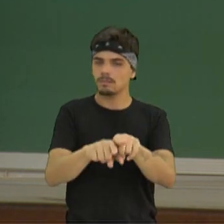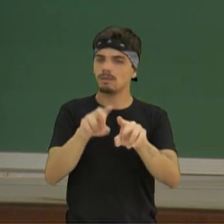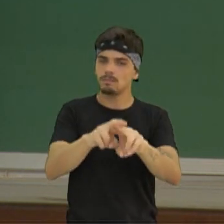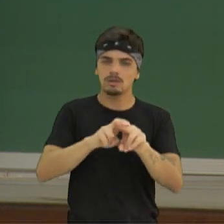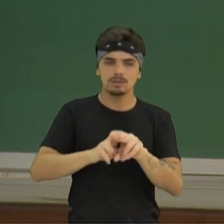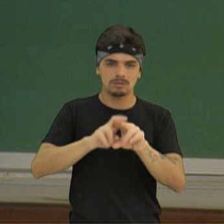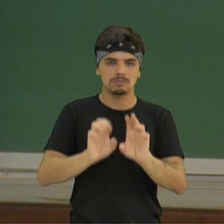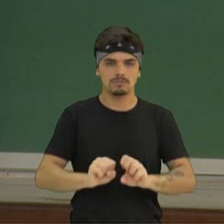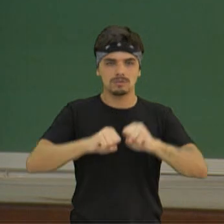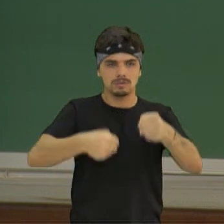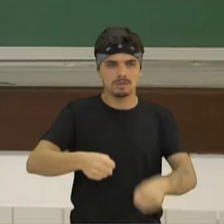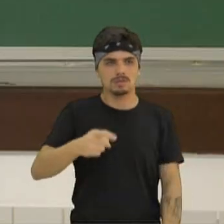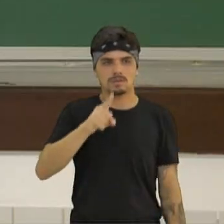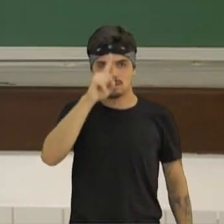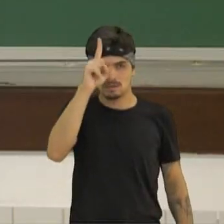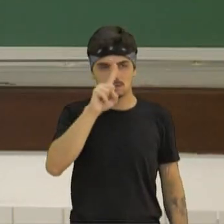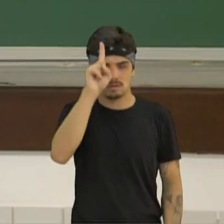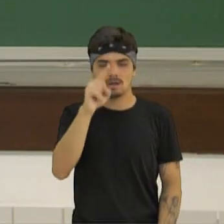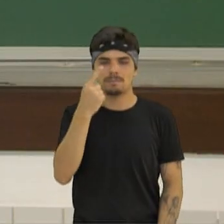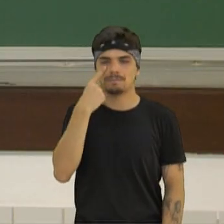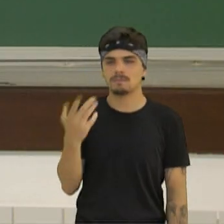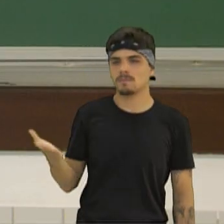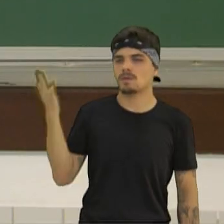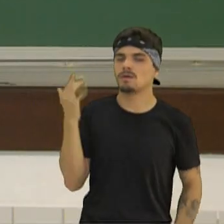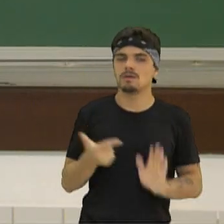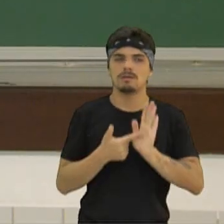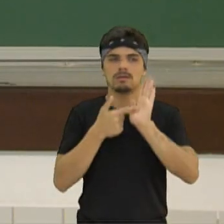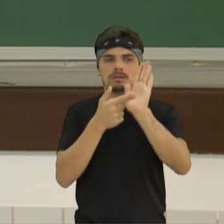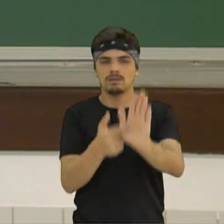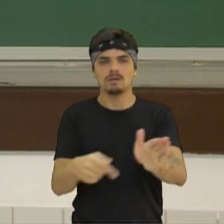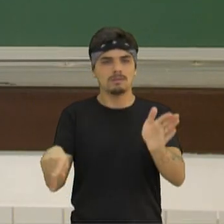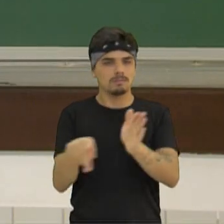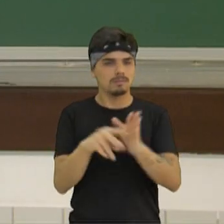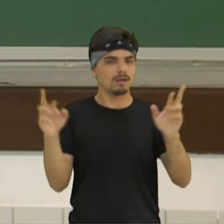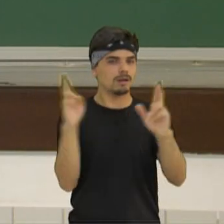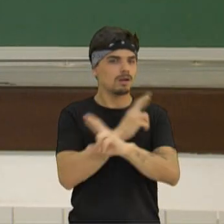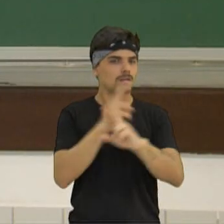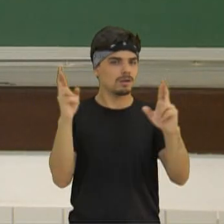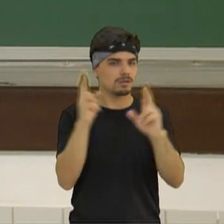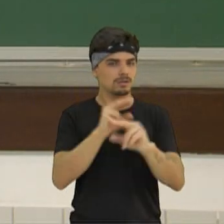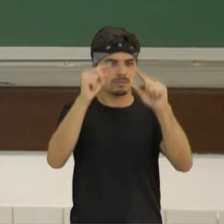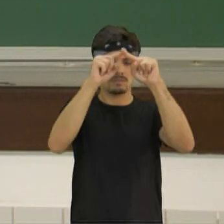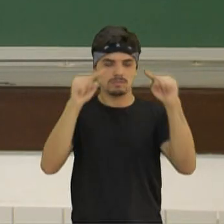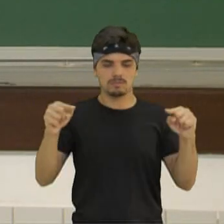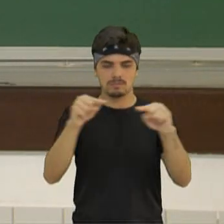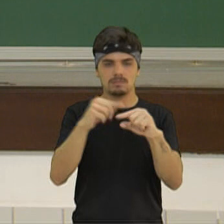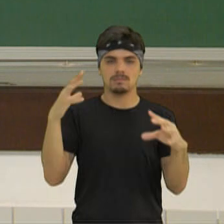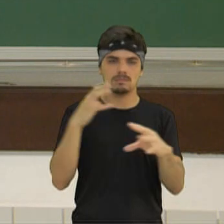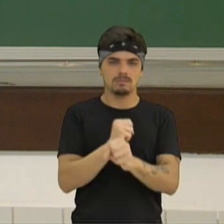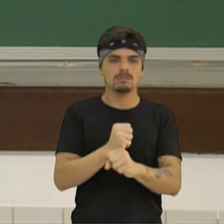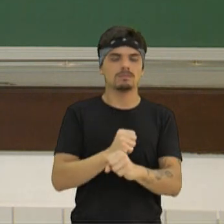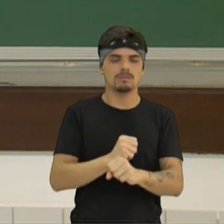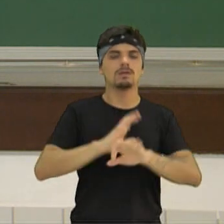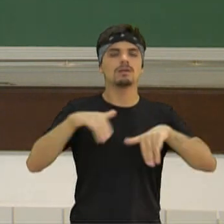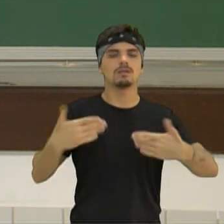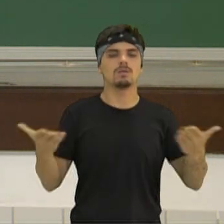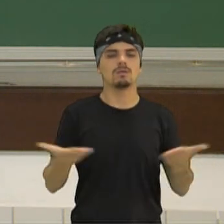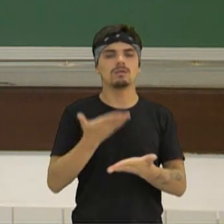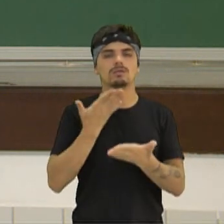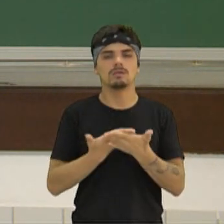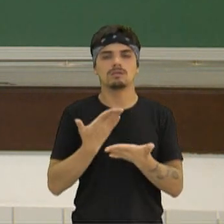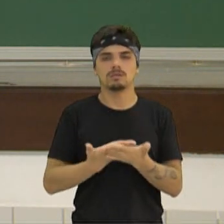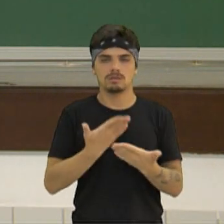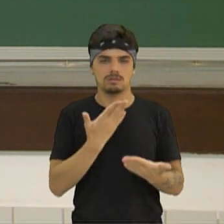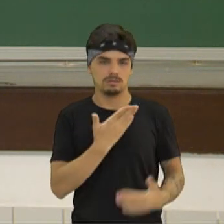ideia. Pessoal, olha o destaque ali, ó, na relação trigonométrica fundamental. Então, na aula de hoje